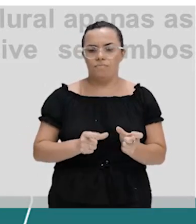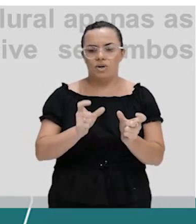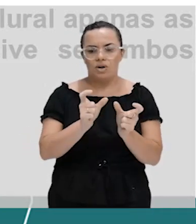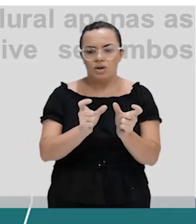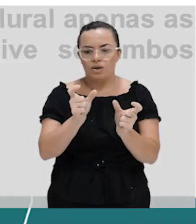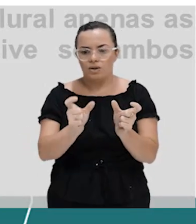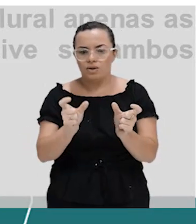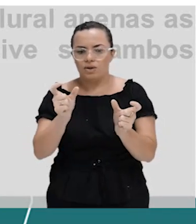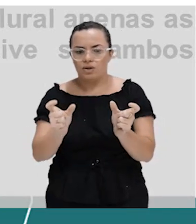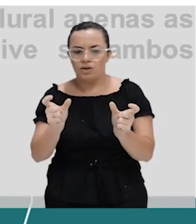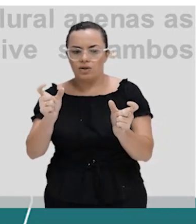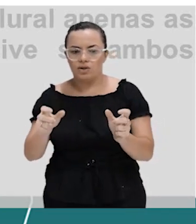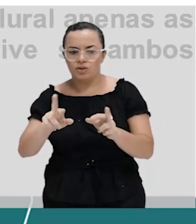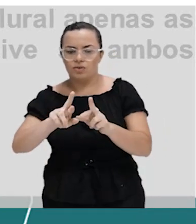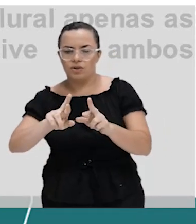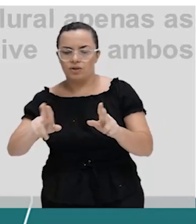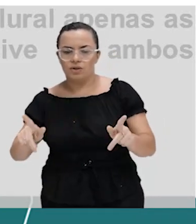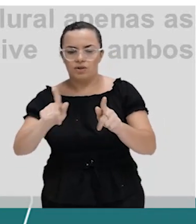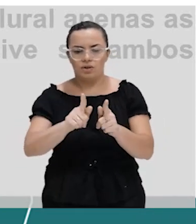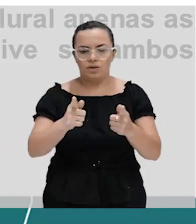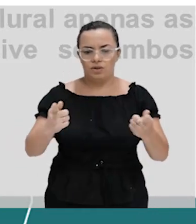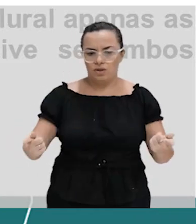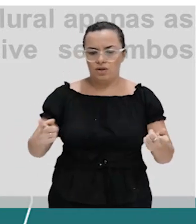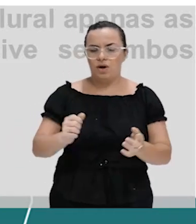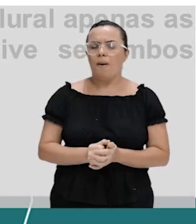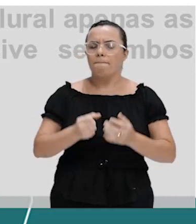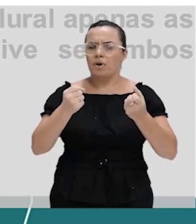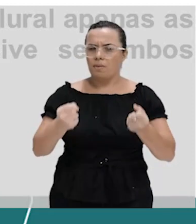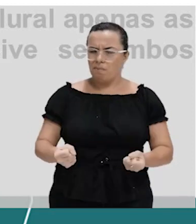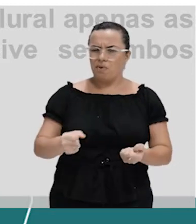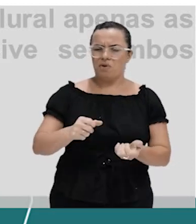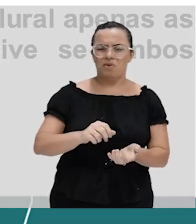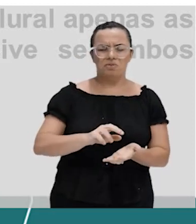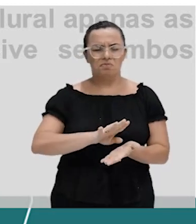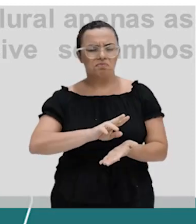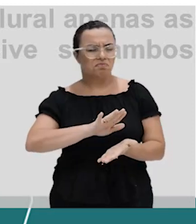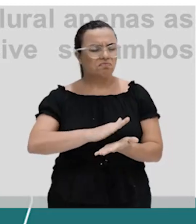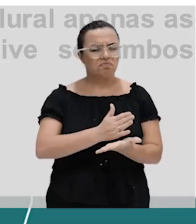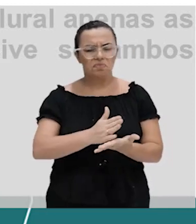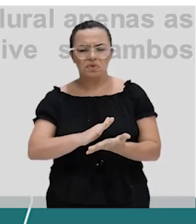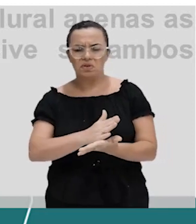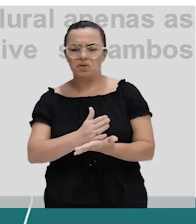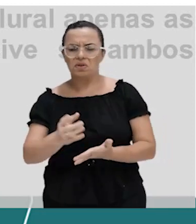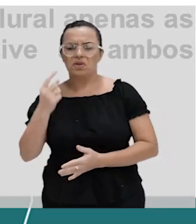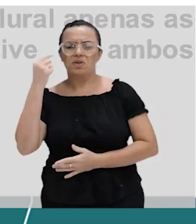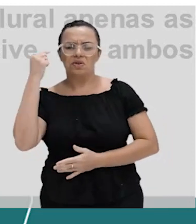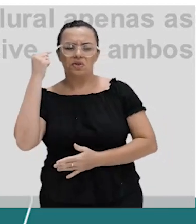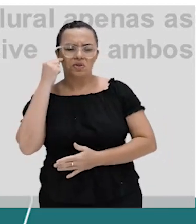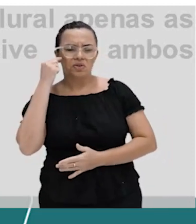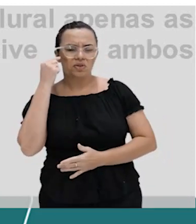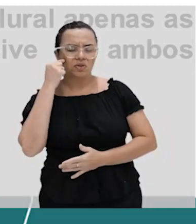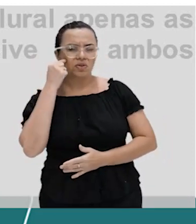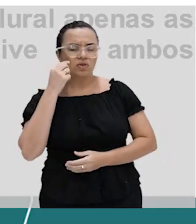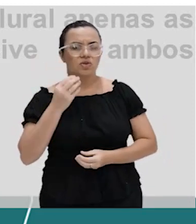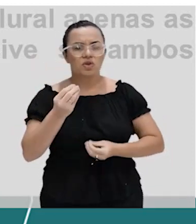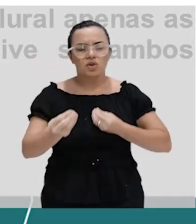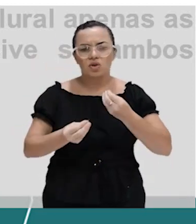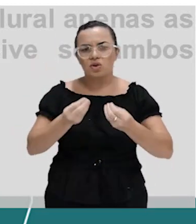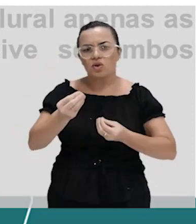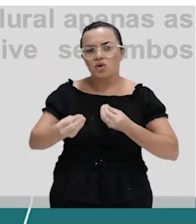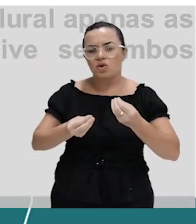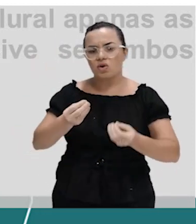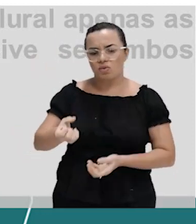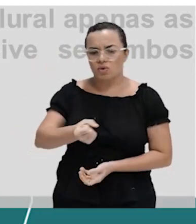essa variedade que pode gerar dúvidas na hora de fazer a chamada flexão de número, ou seja, o plural.